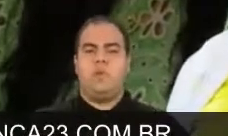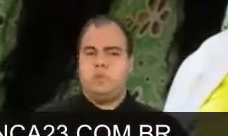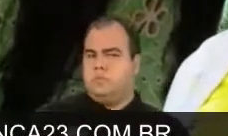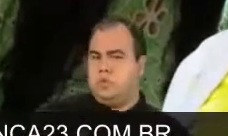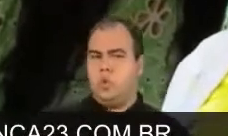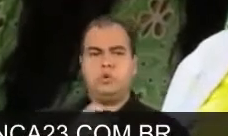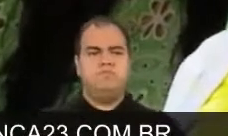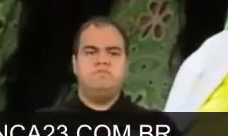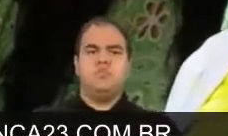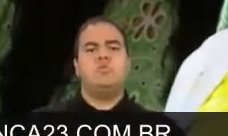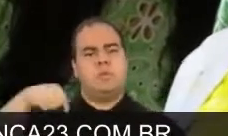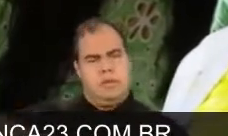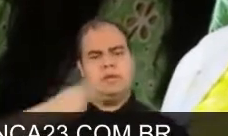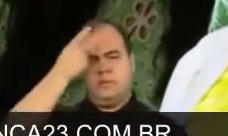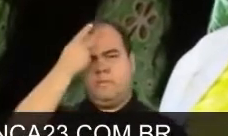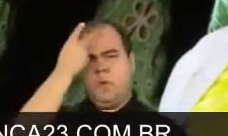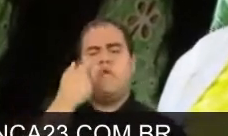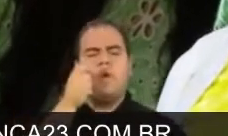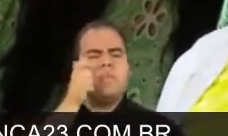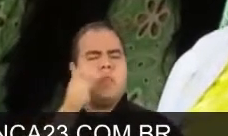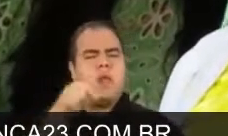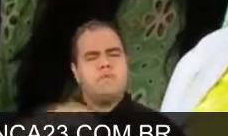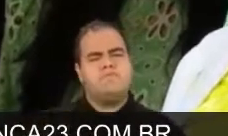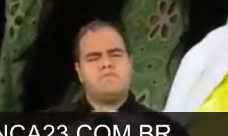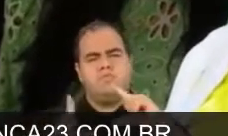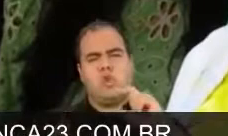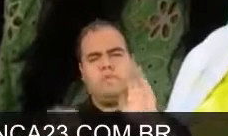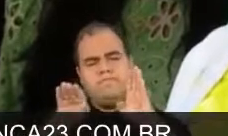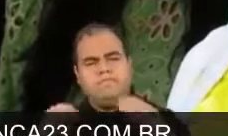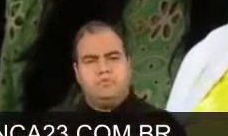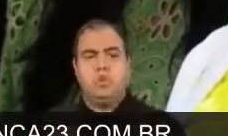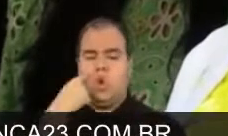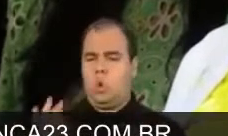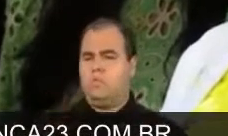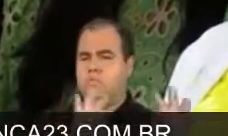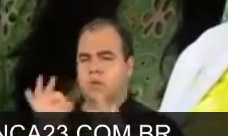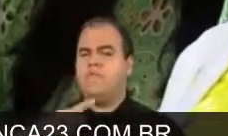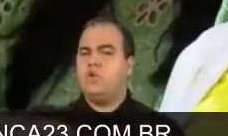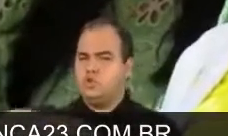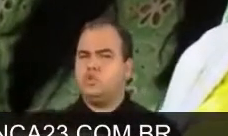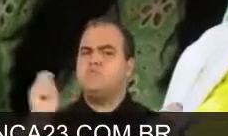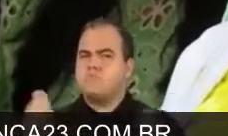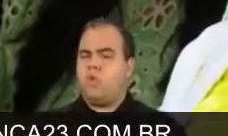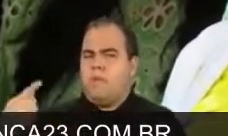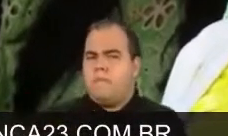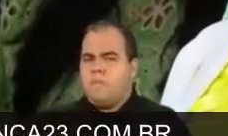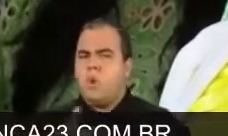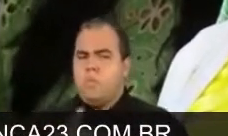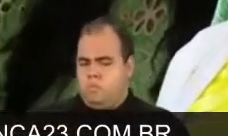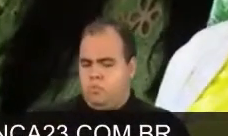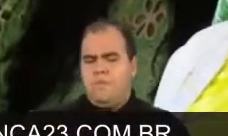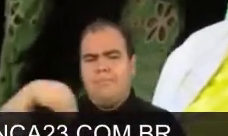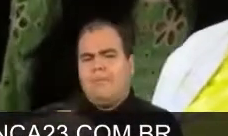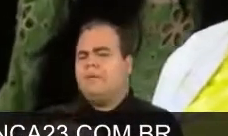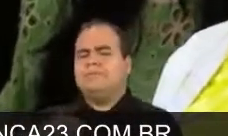paulistas. E vamos olhar sempre o interesse do estado de São Paulo. E observe que para que a gente possa trazer política pública para o estado vai